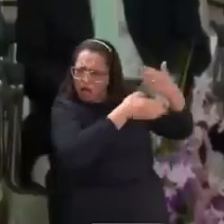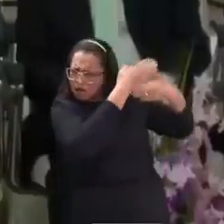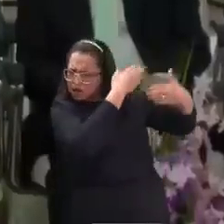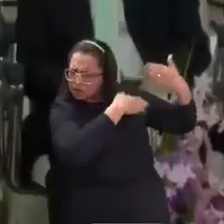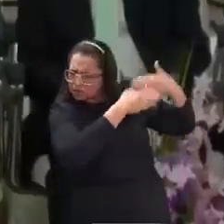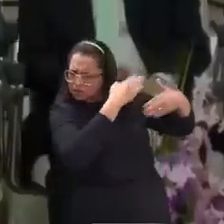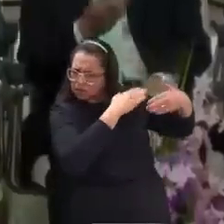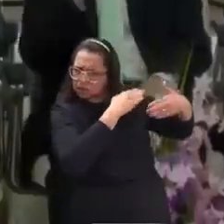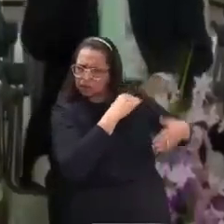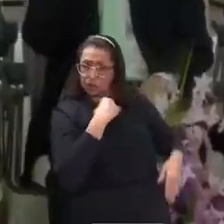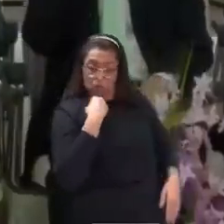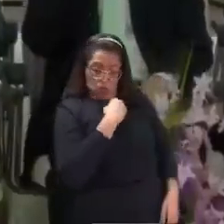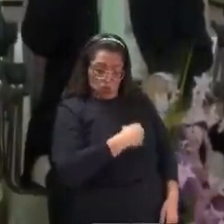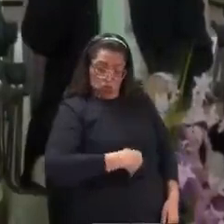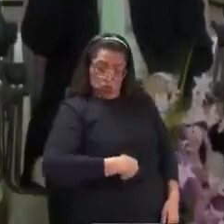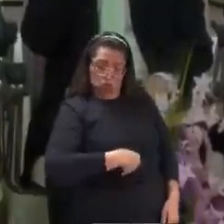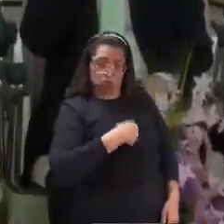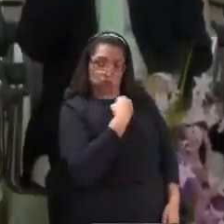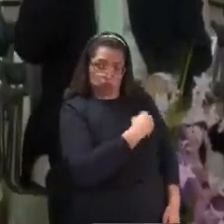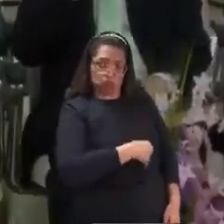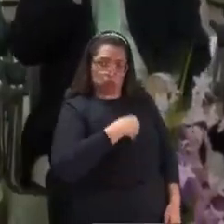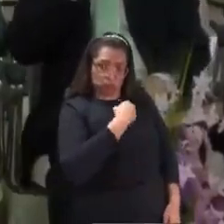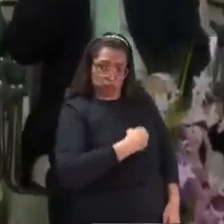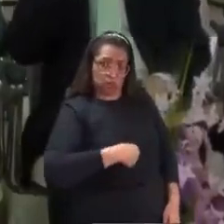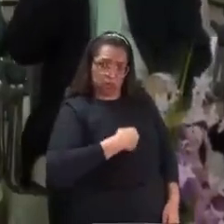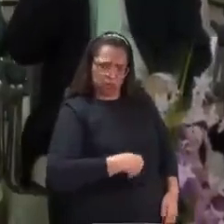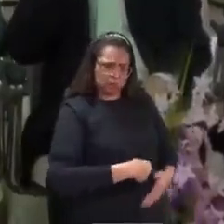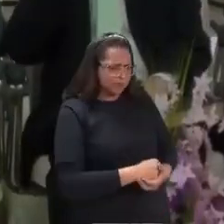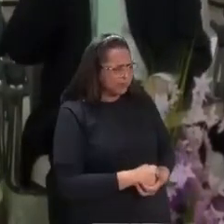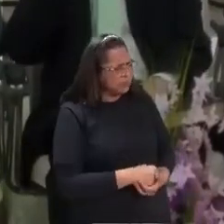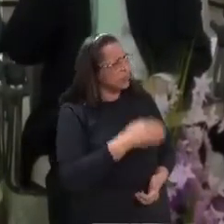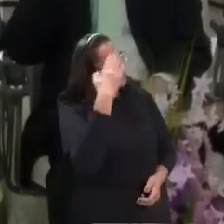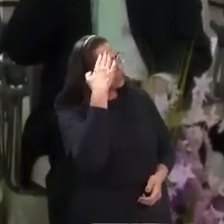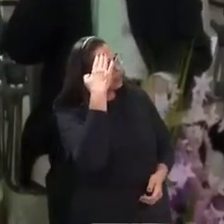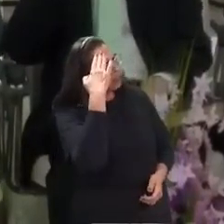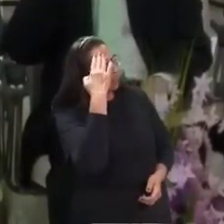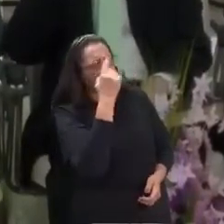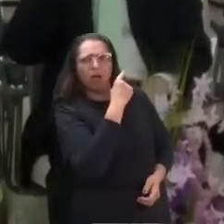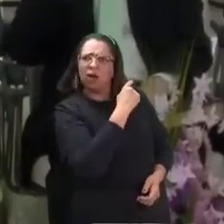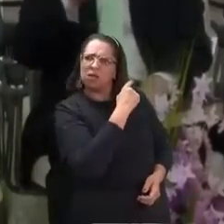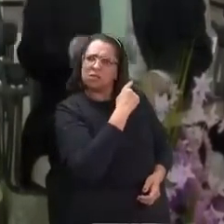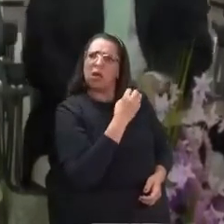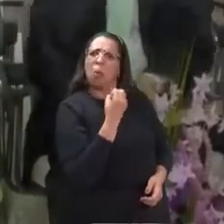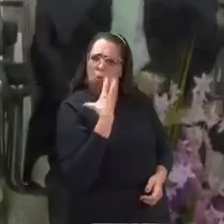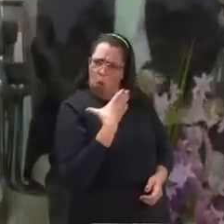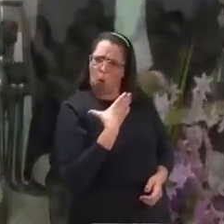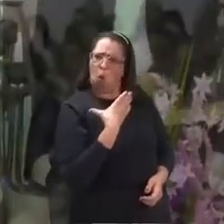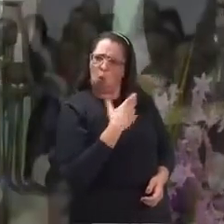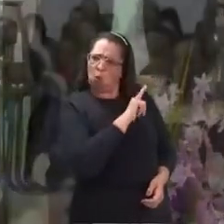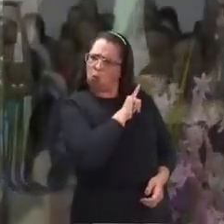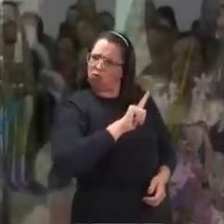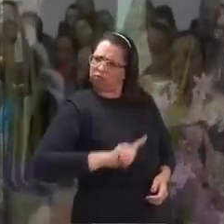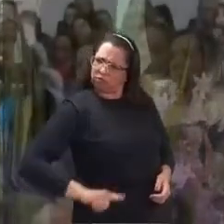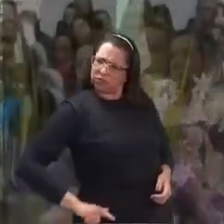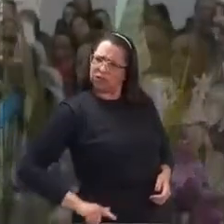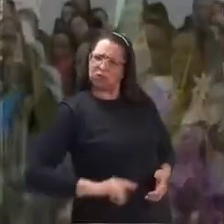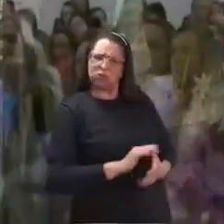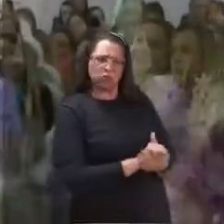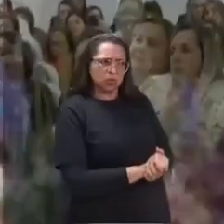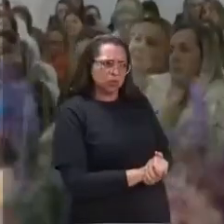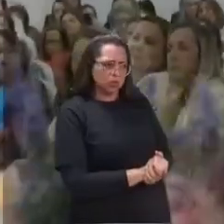vida dele. Aí ele agora vai dizer: primeiro ponto, vamos oprimir o povo.